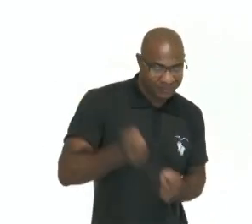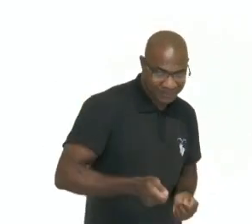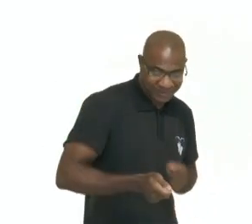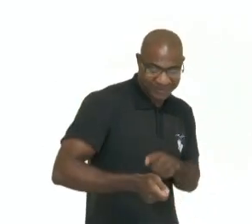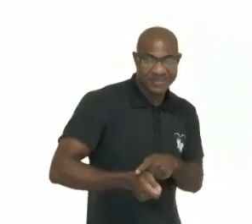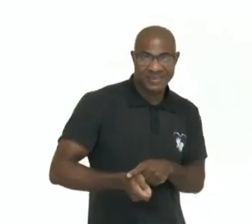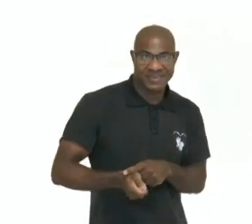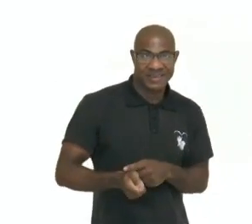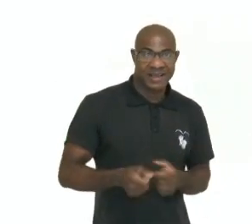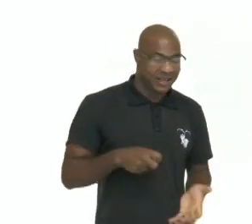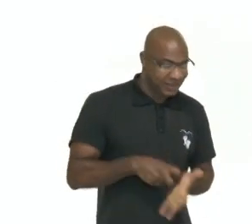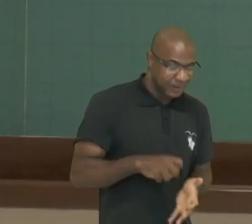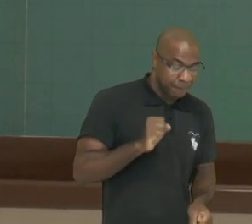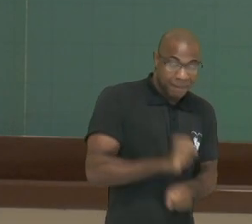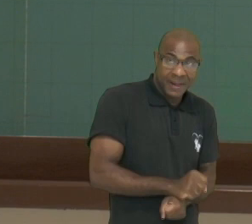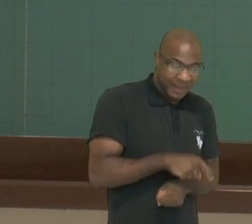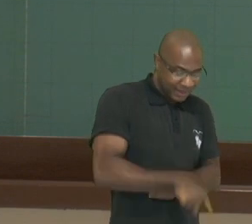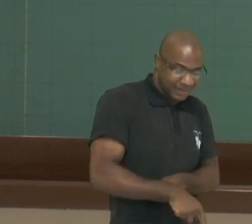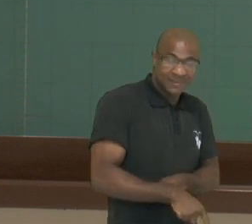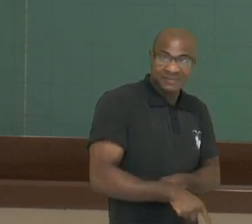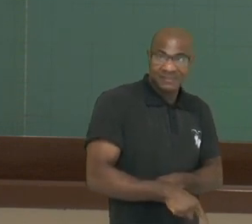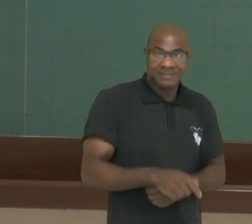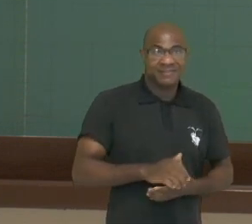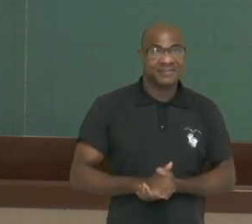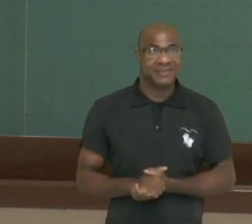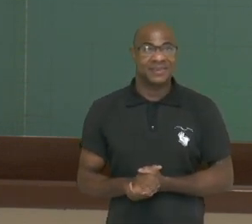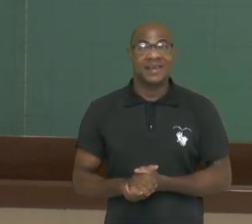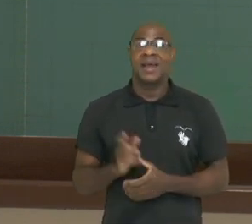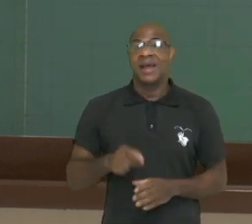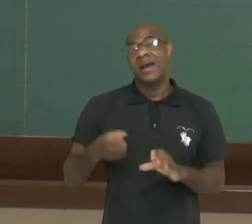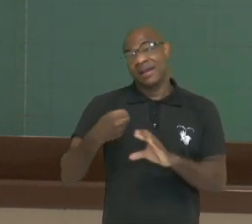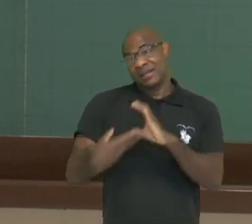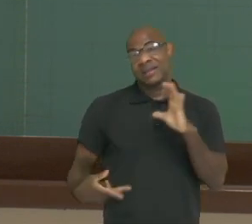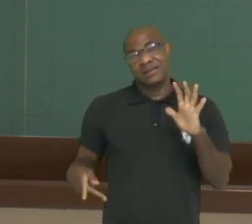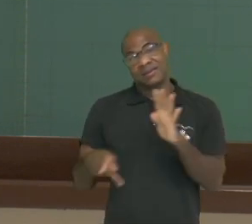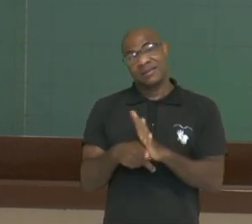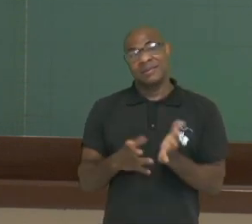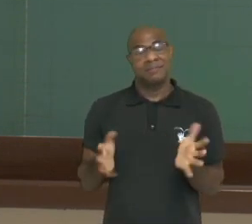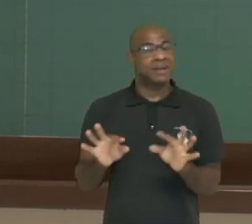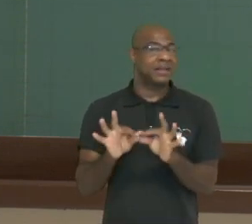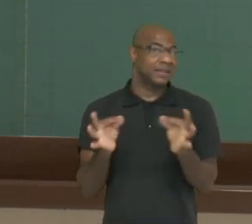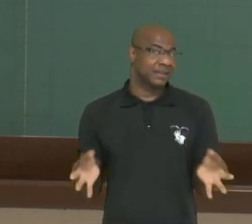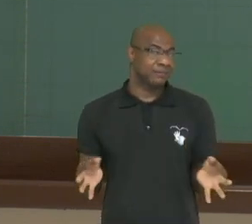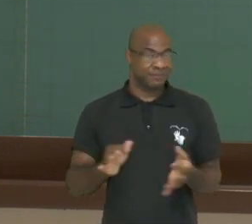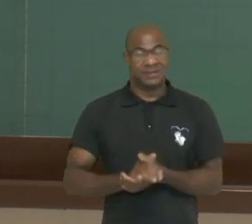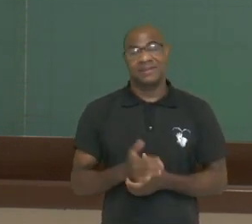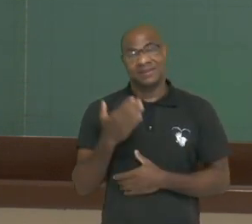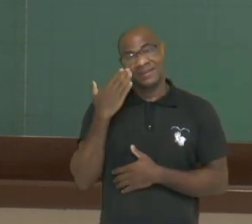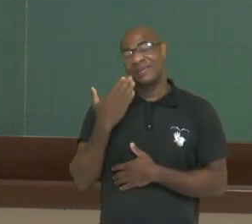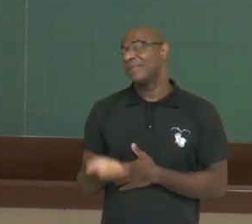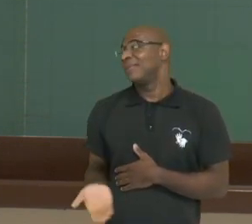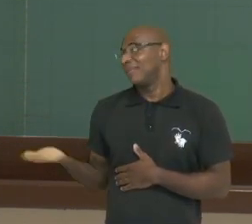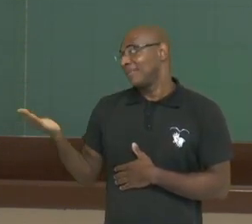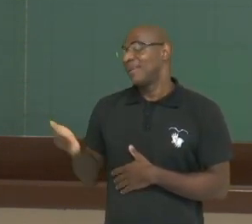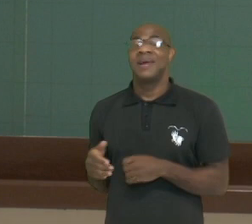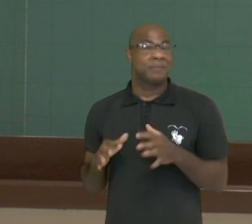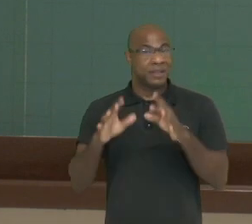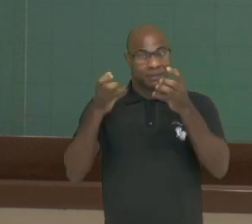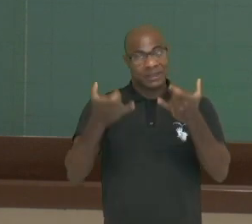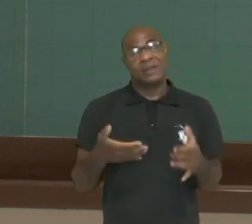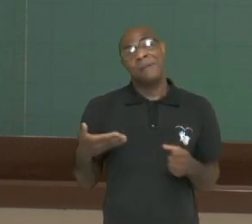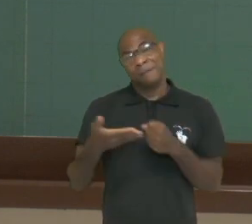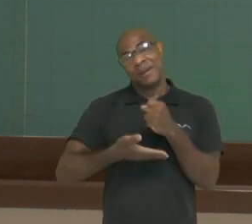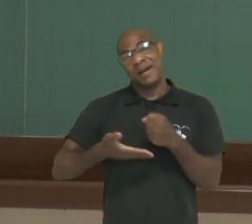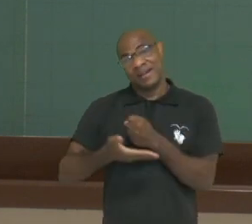a desistência do rival. Então, essa é a característica mais simplificada, a explicação mais básica de